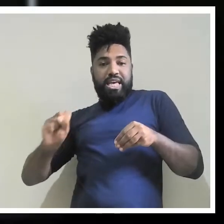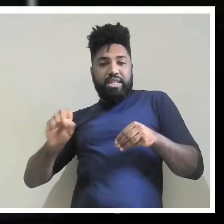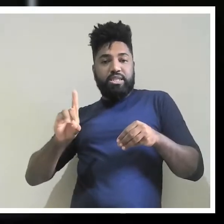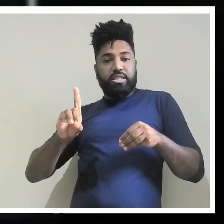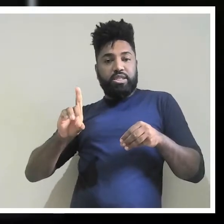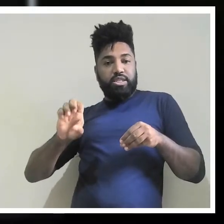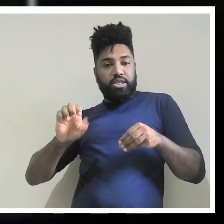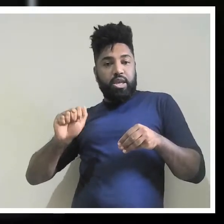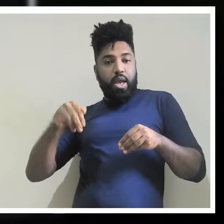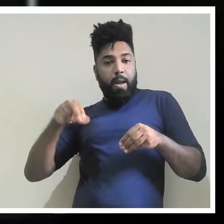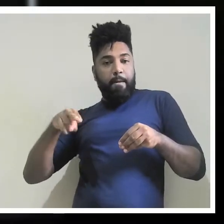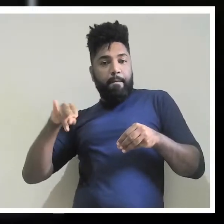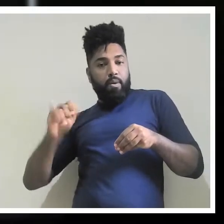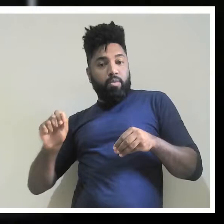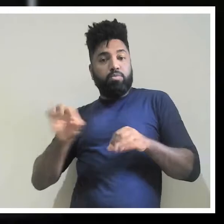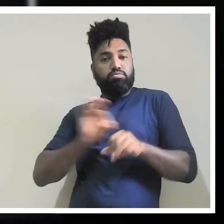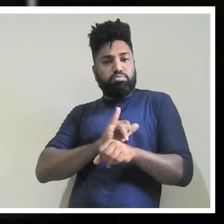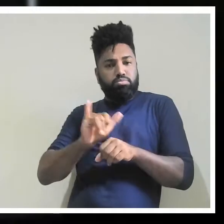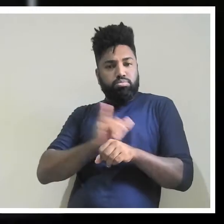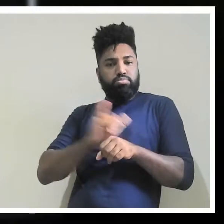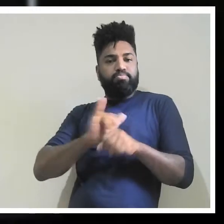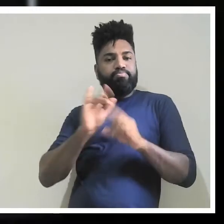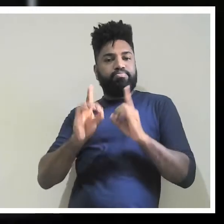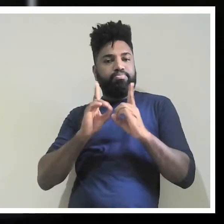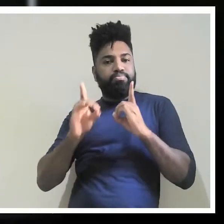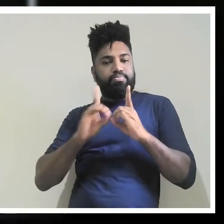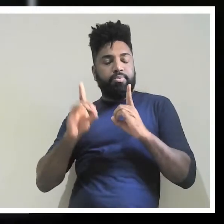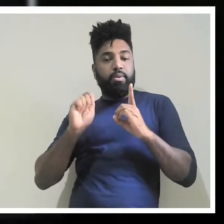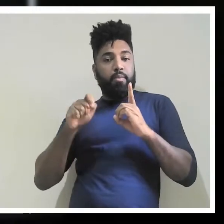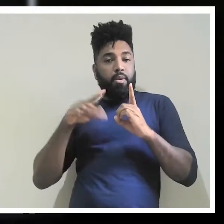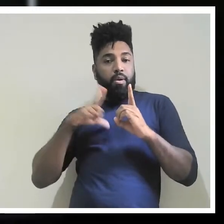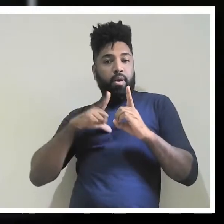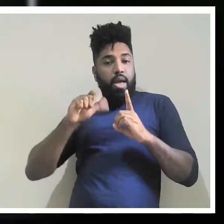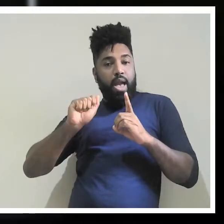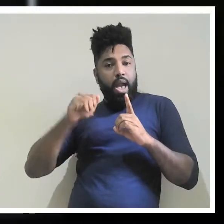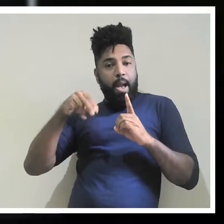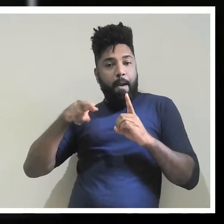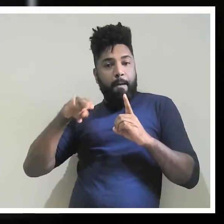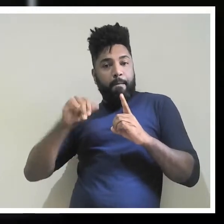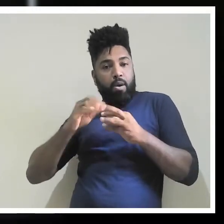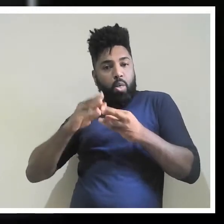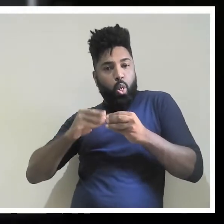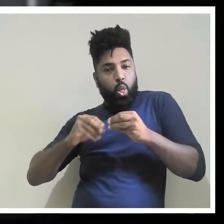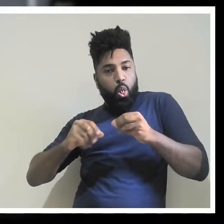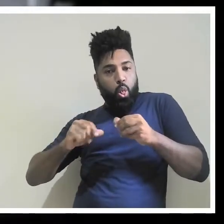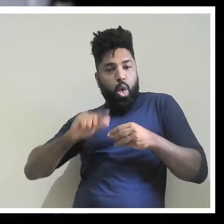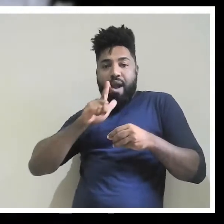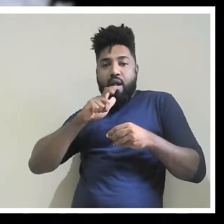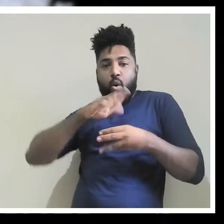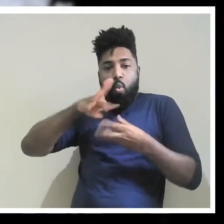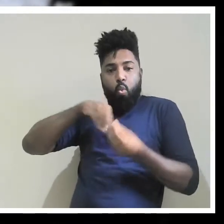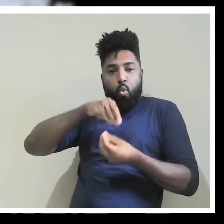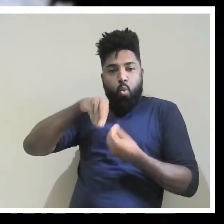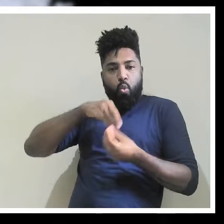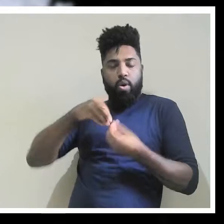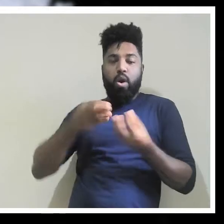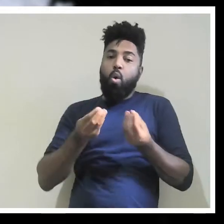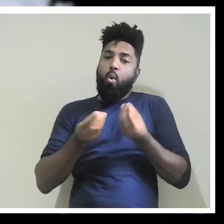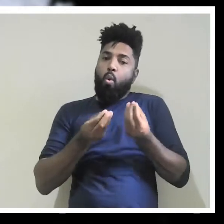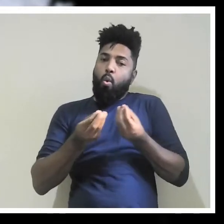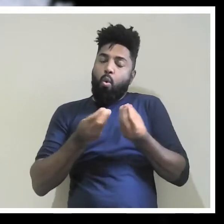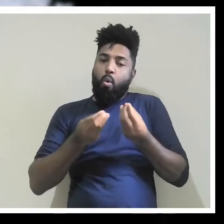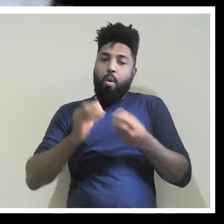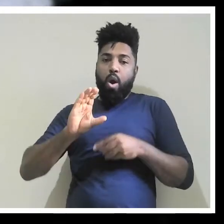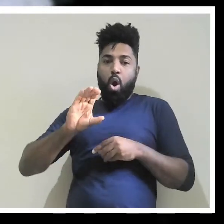esse procedimento é muito didático para a gente verificar a solubilidade da amônia em água. Para exemplificar isso, nós vamos preparar o cloreto